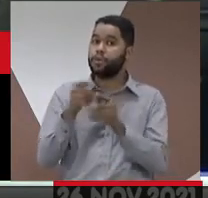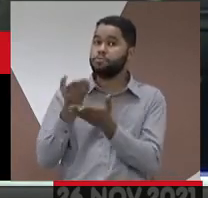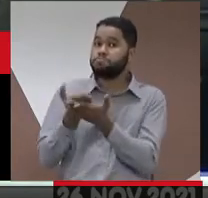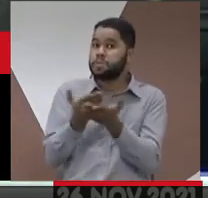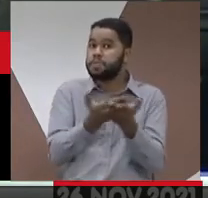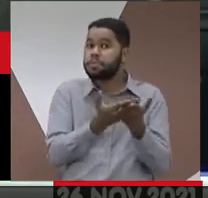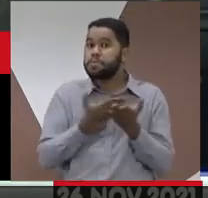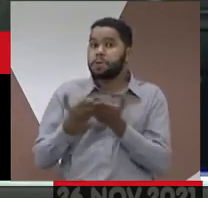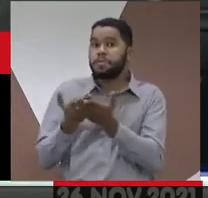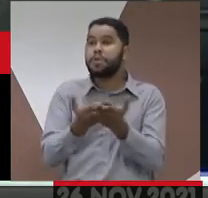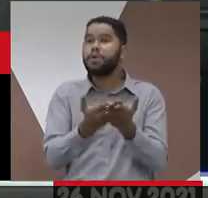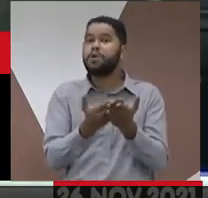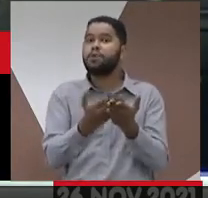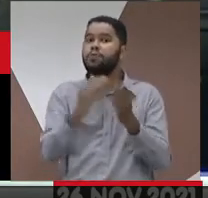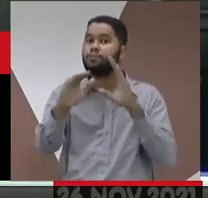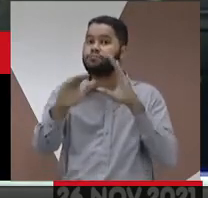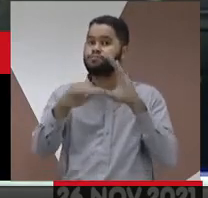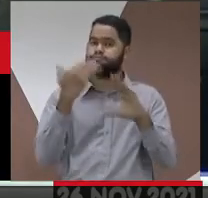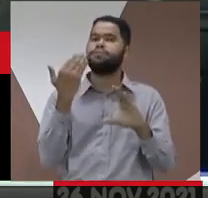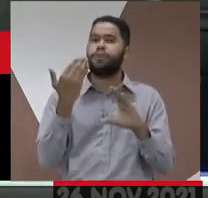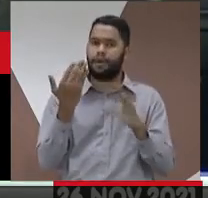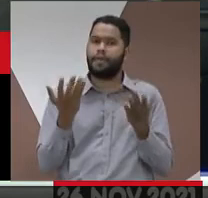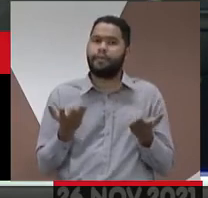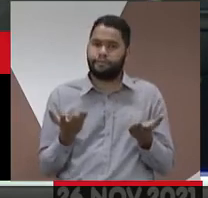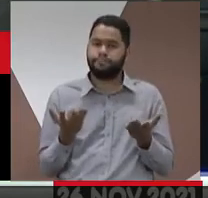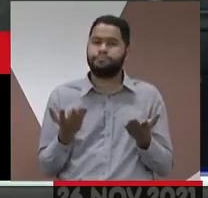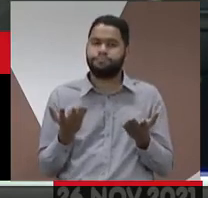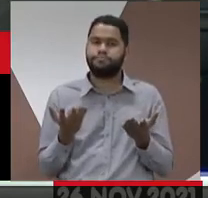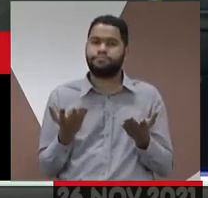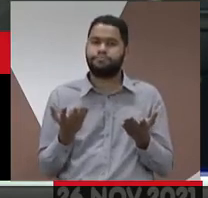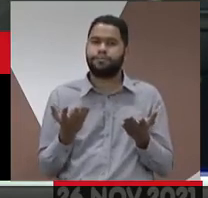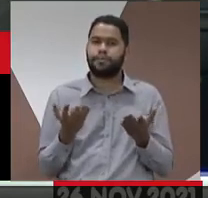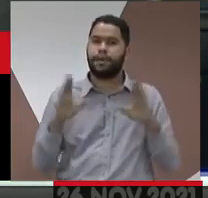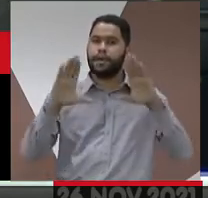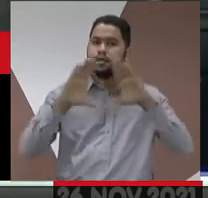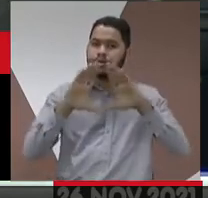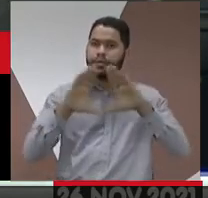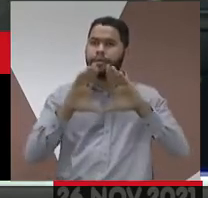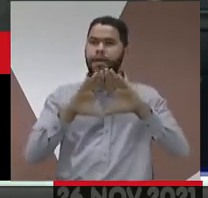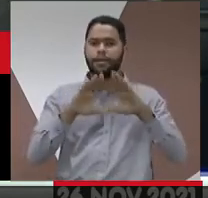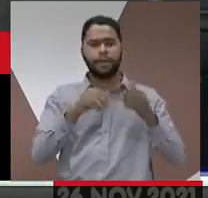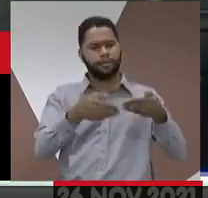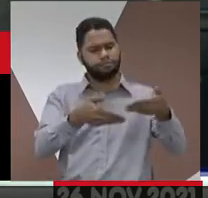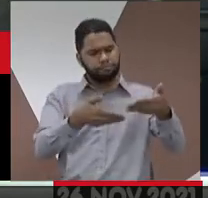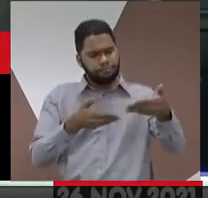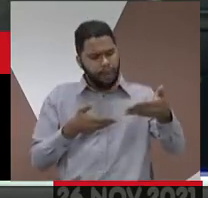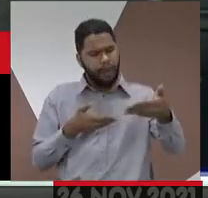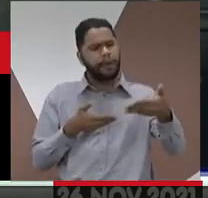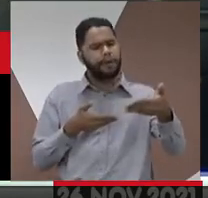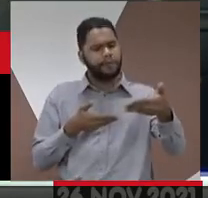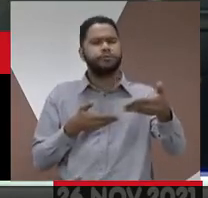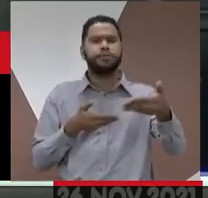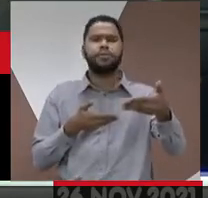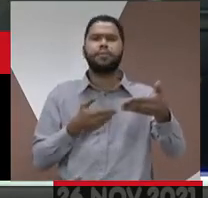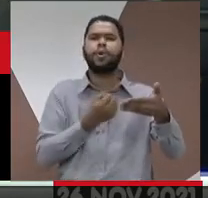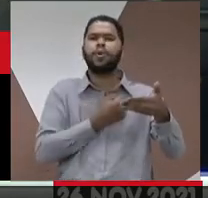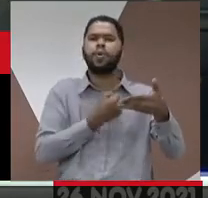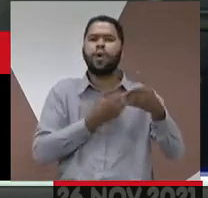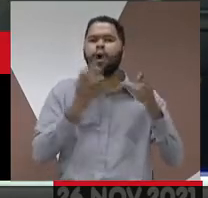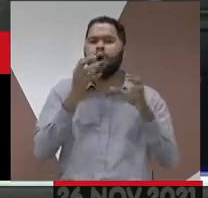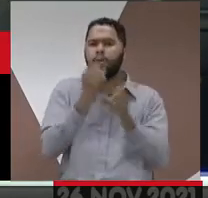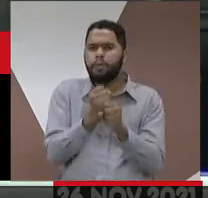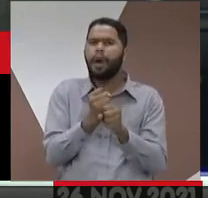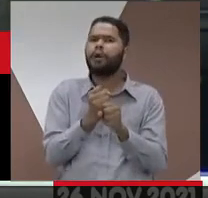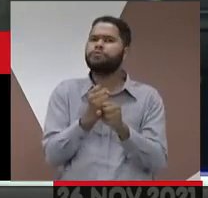estudos fossem enviados à Assembleia, colocados à mesa, para que os números fiquem